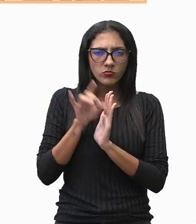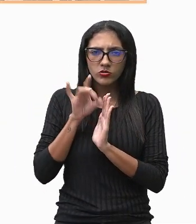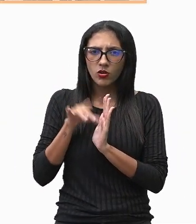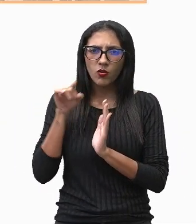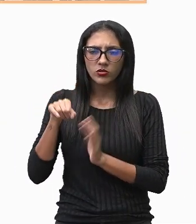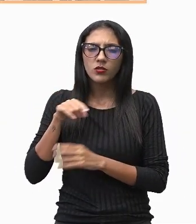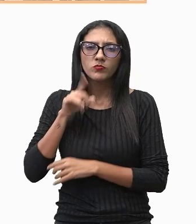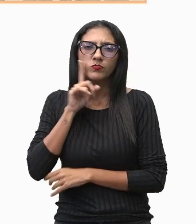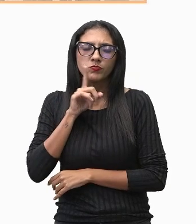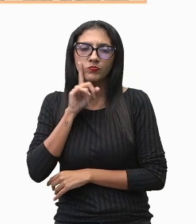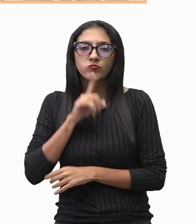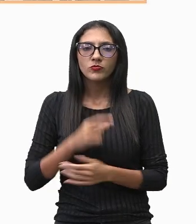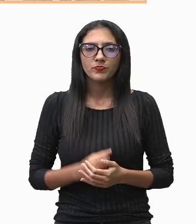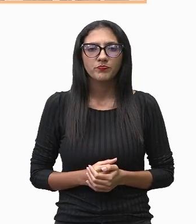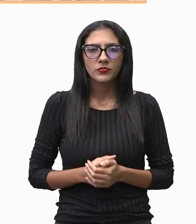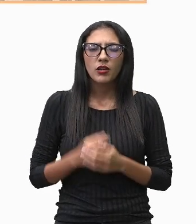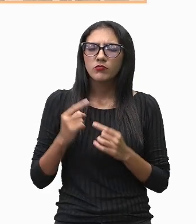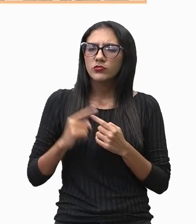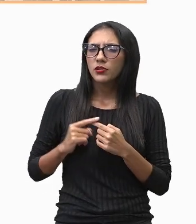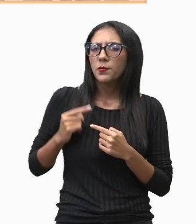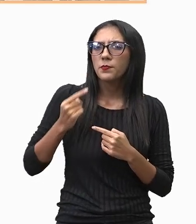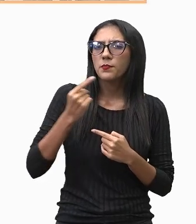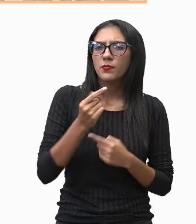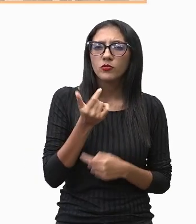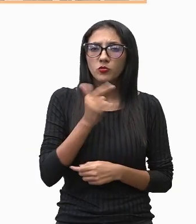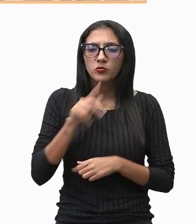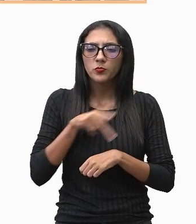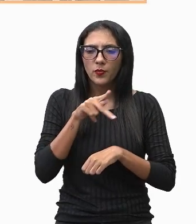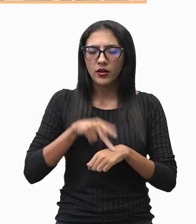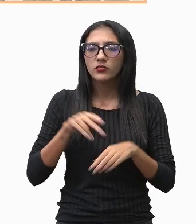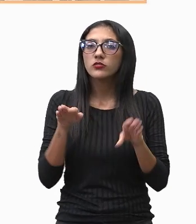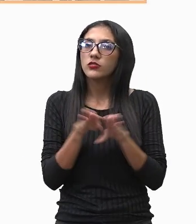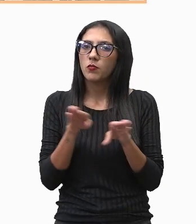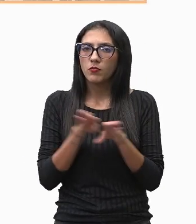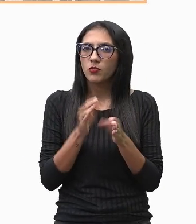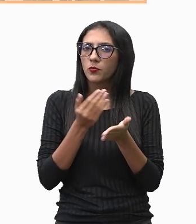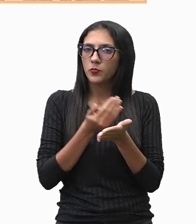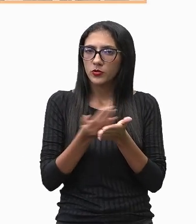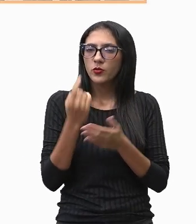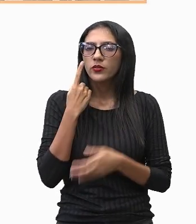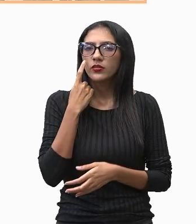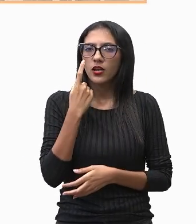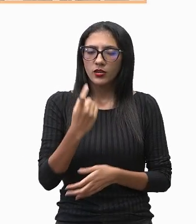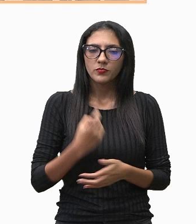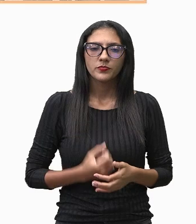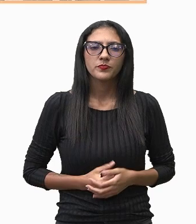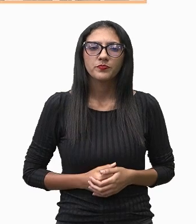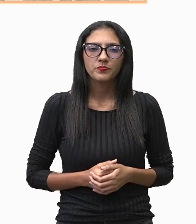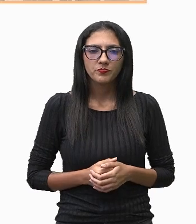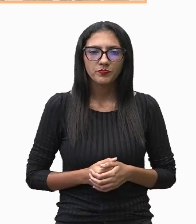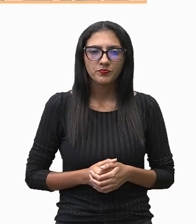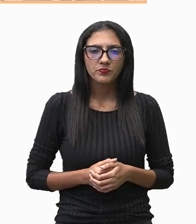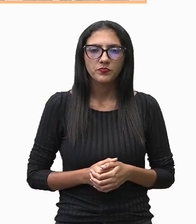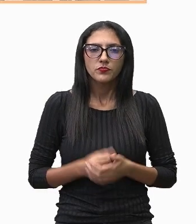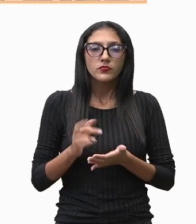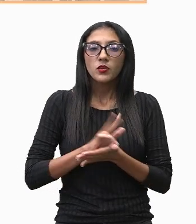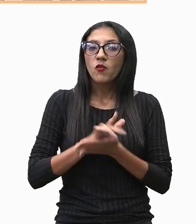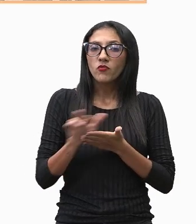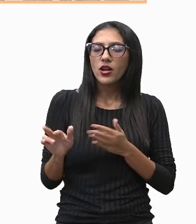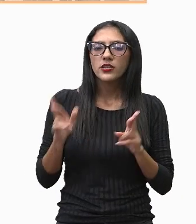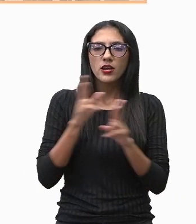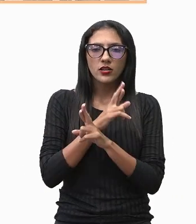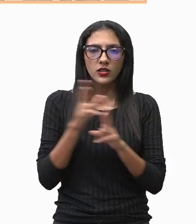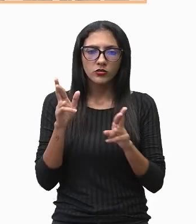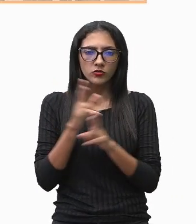outras potências também depois vieram aí se destacar. Então, diversas intervenções dos Estados Unidos,